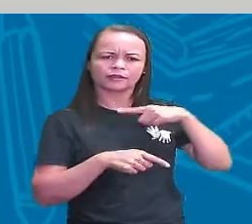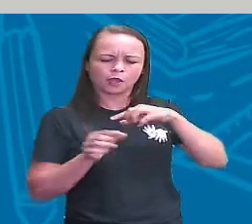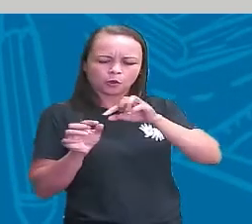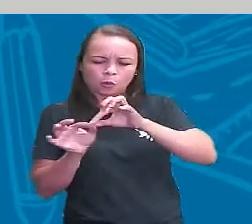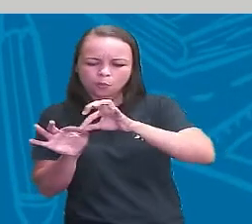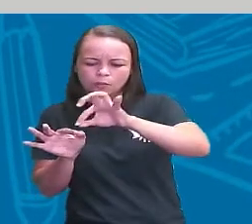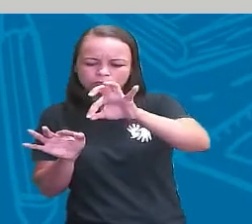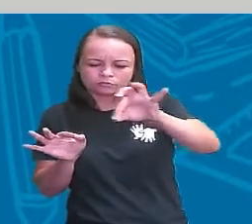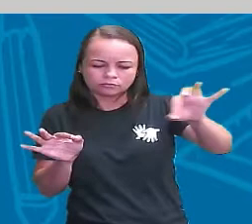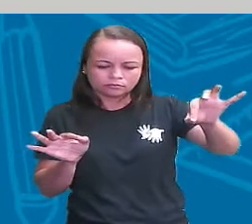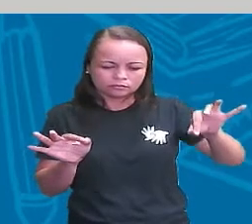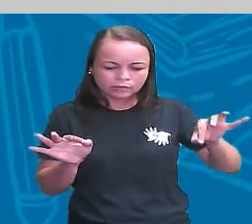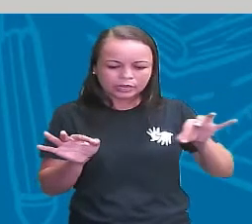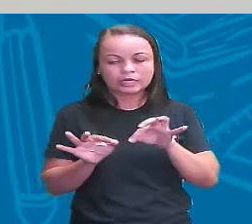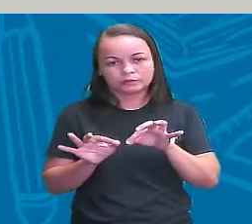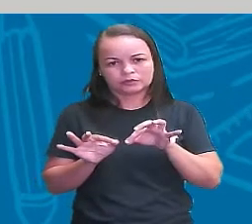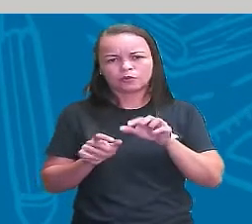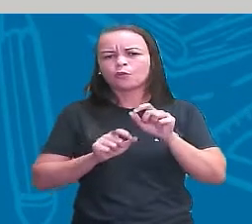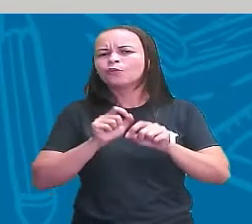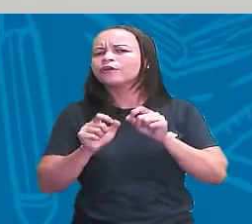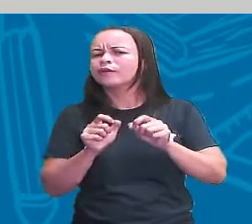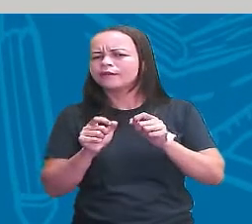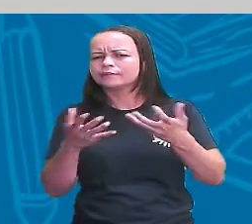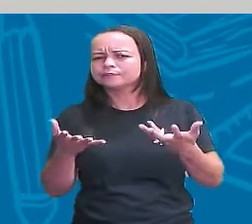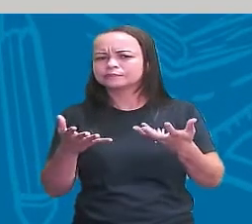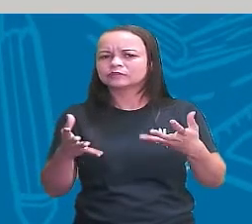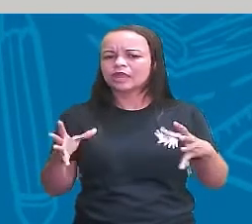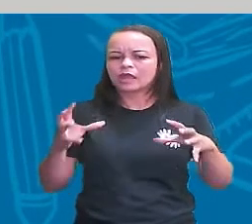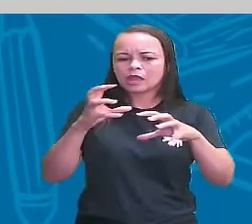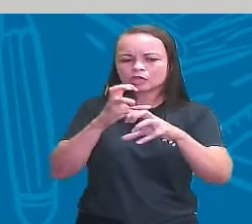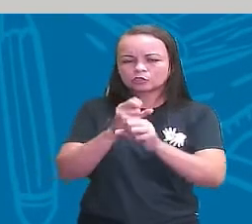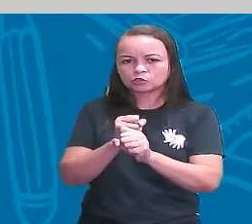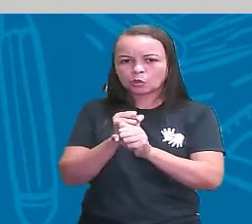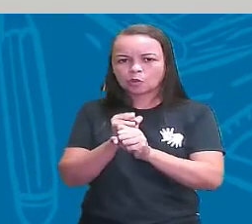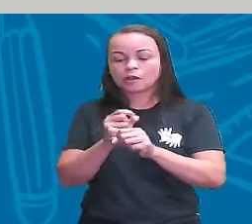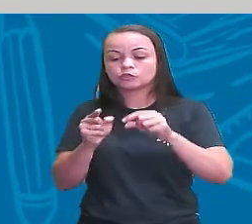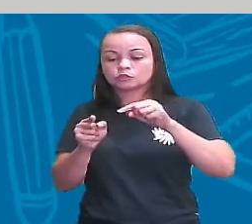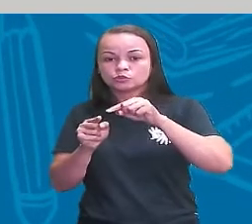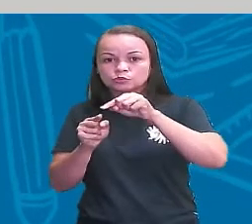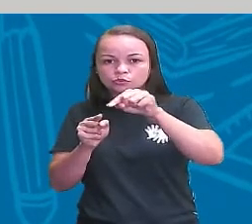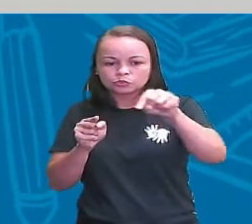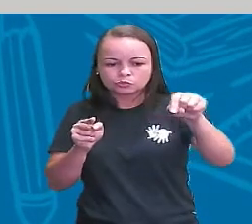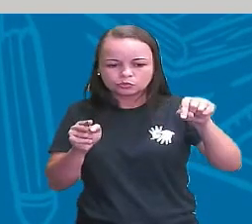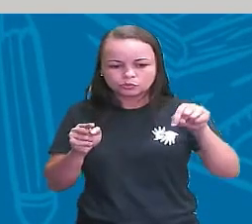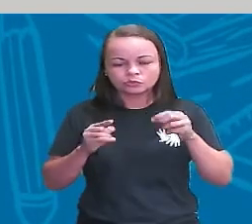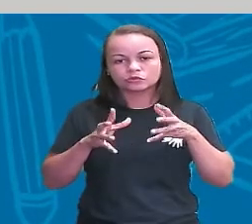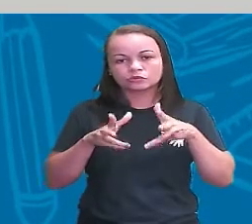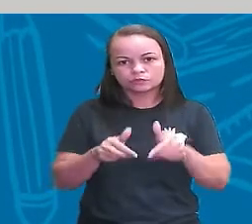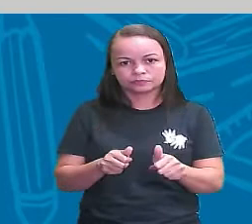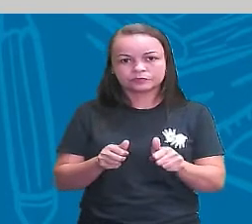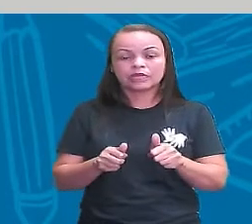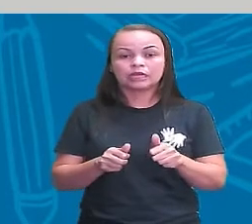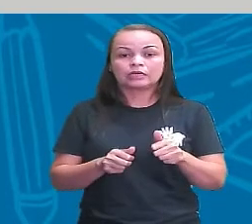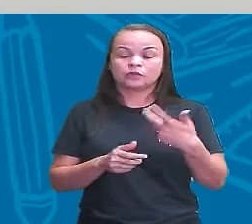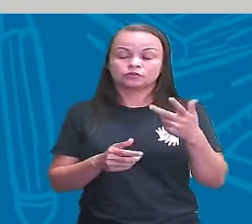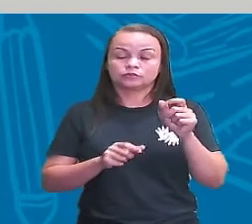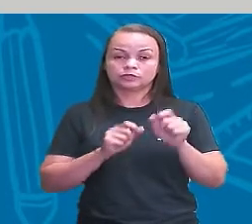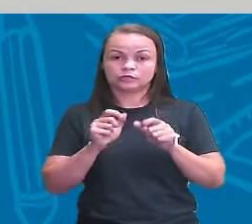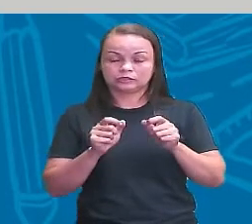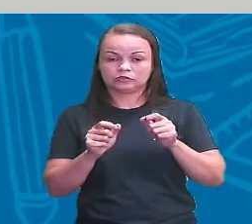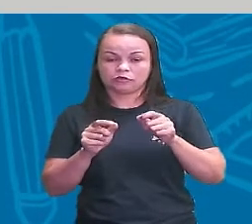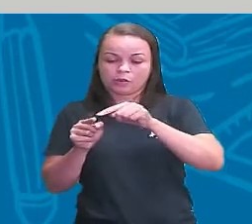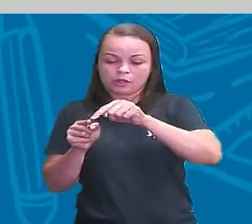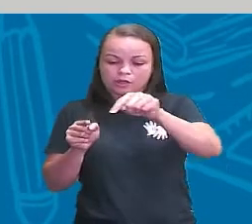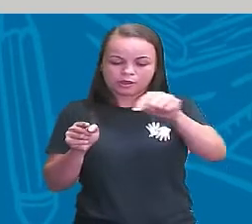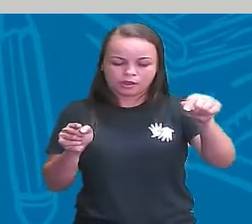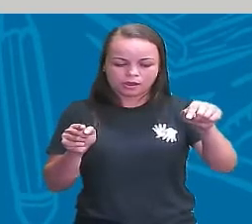perímetro? Perímetro é a soma das medidas de todos os lados da figura, tá certo? Ou seja, se eu for medir todos os lados da